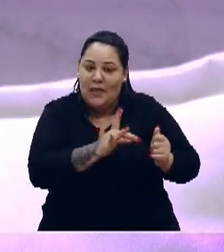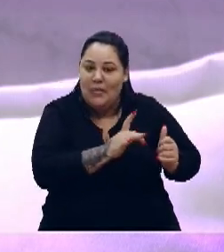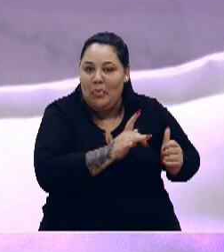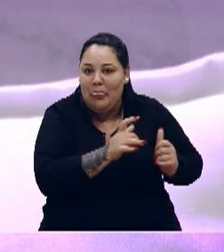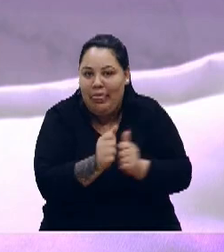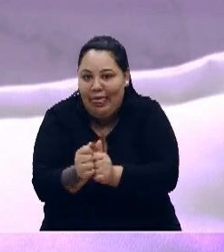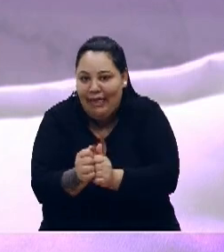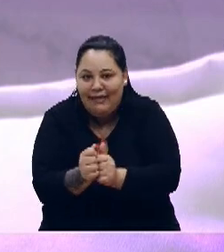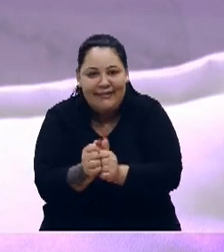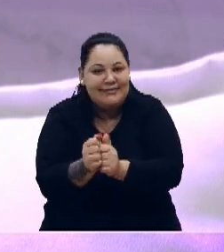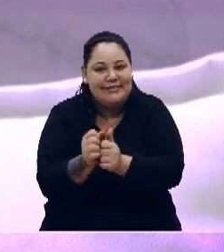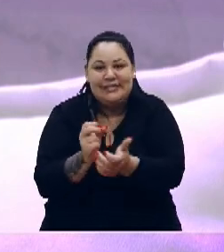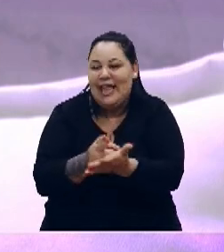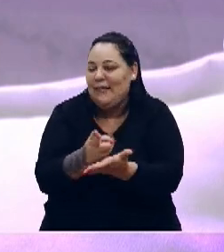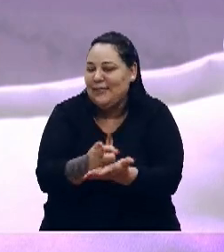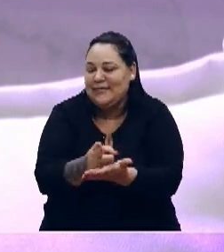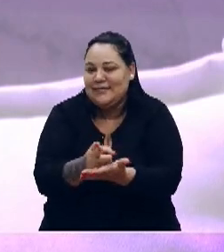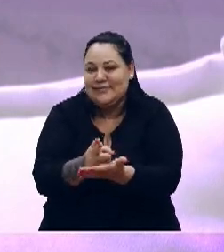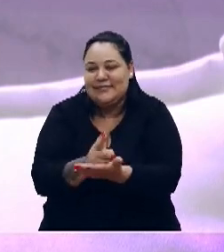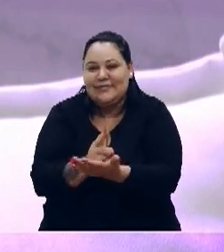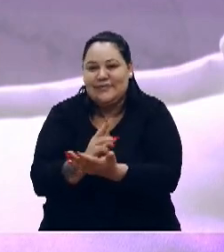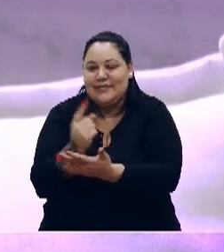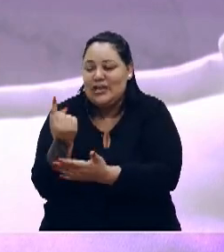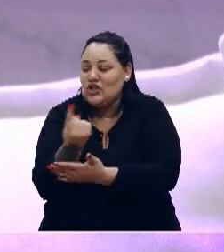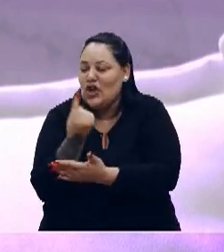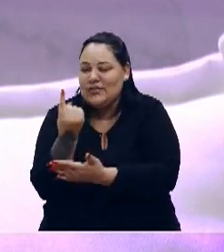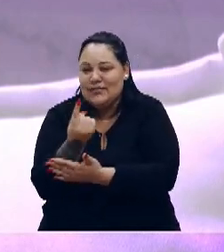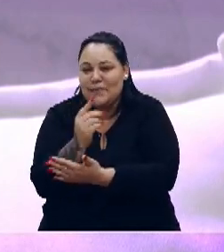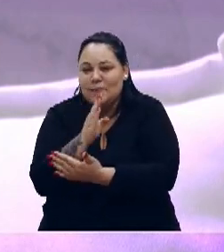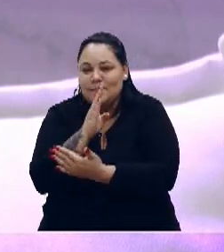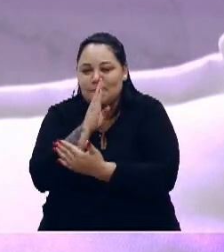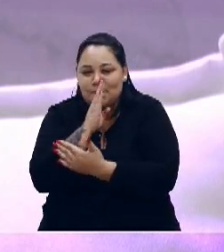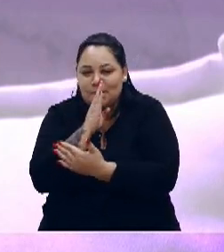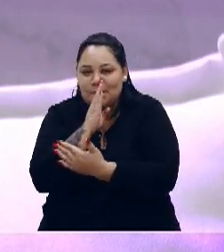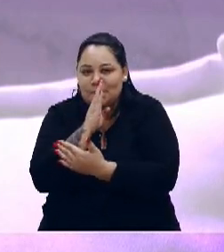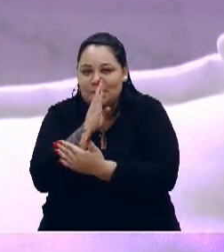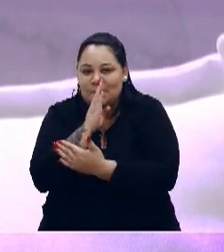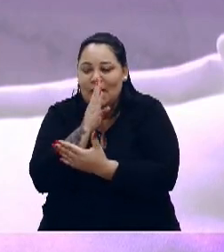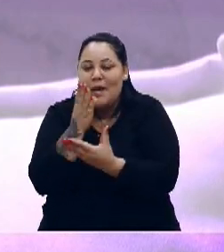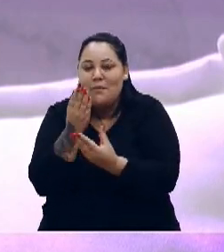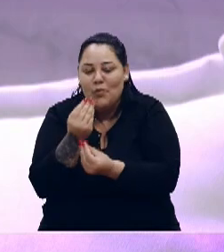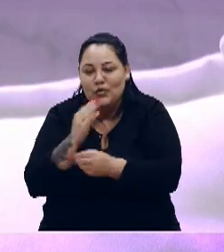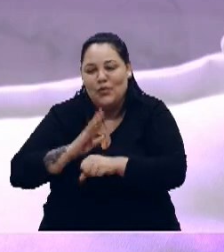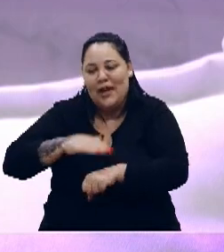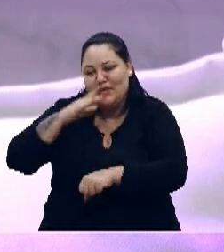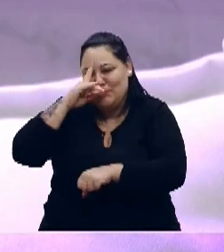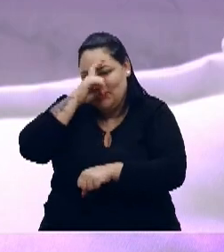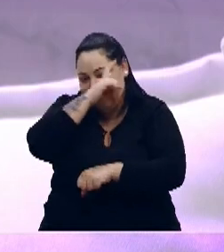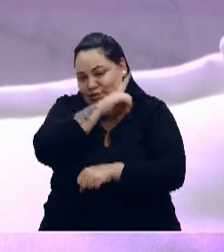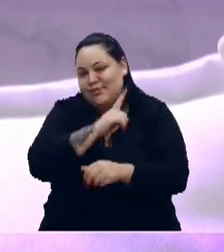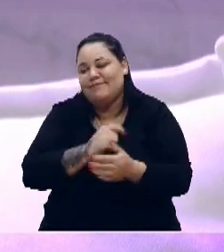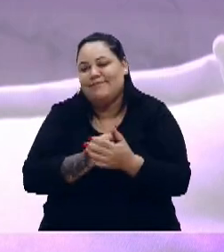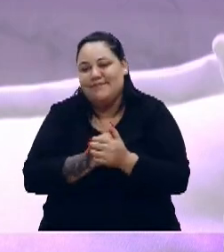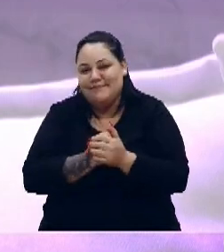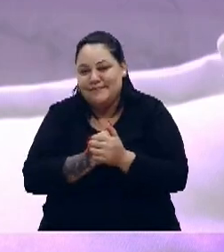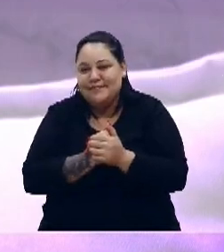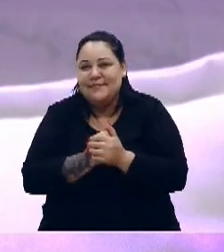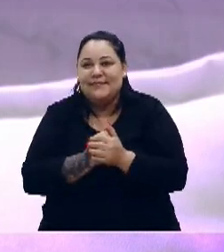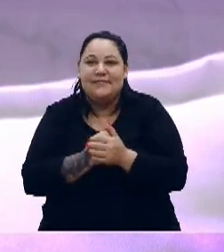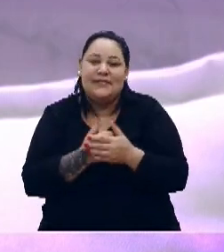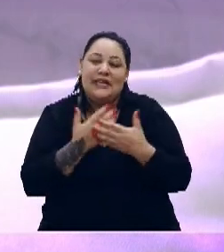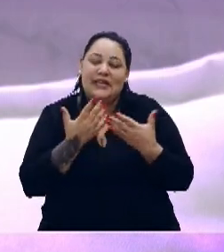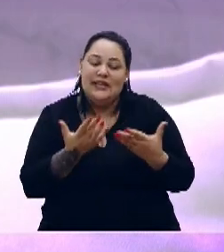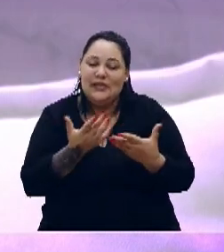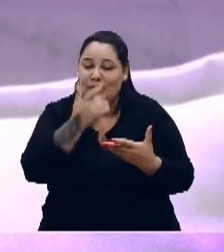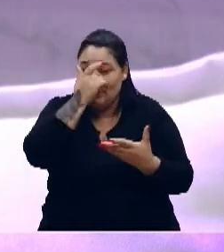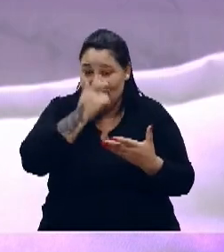carregar sozinha em silêncio é muito, muito, muito mais desesperador e mais difícil. Então, acho que é